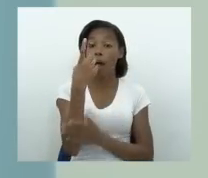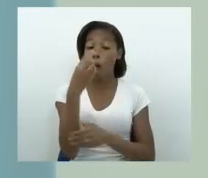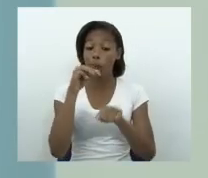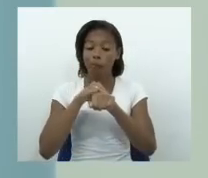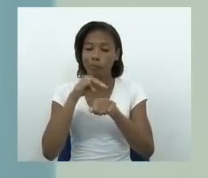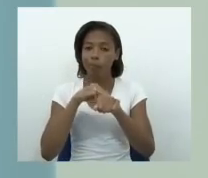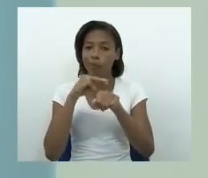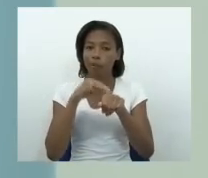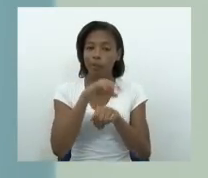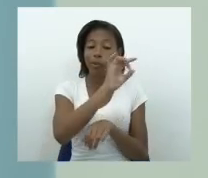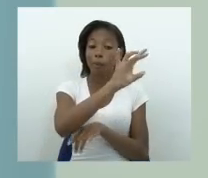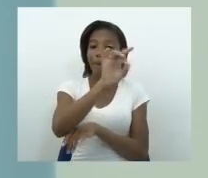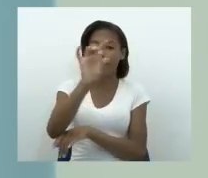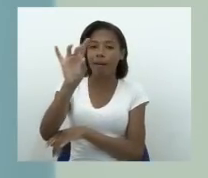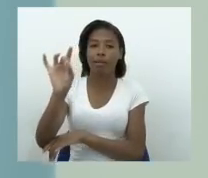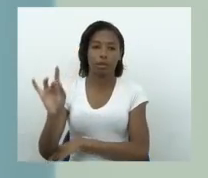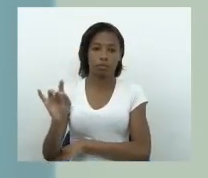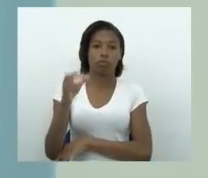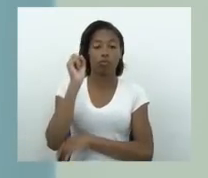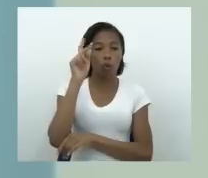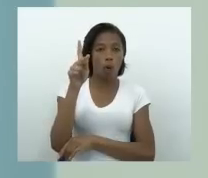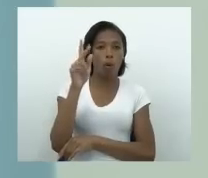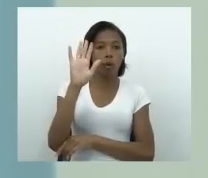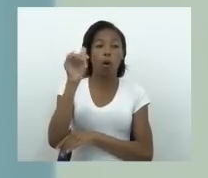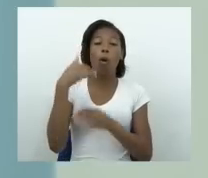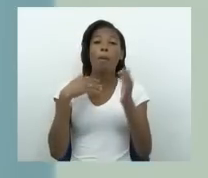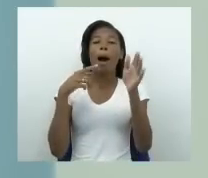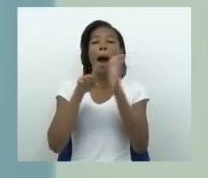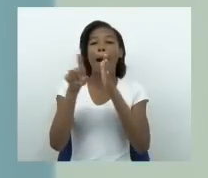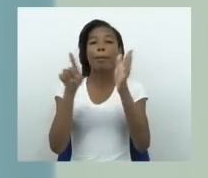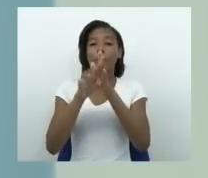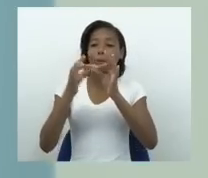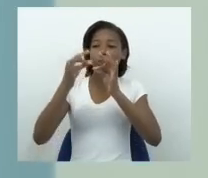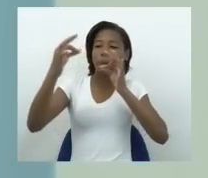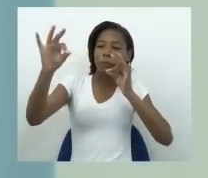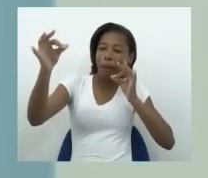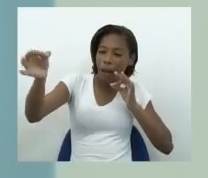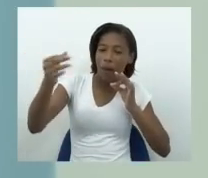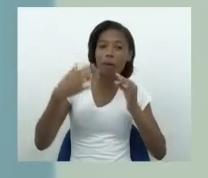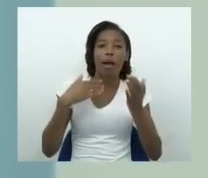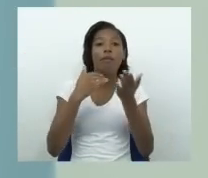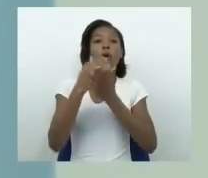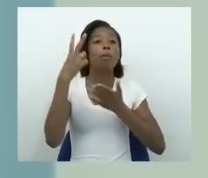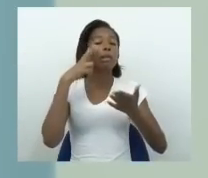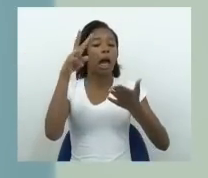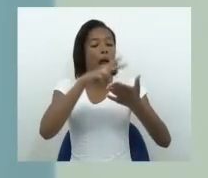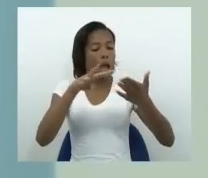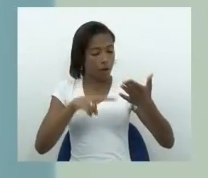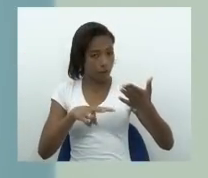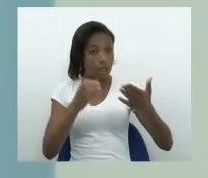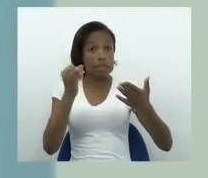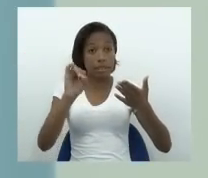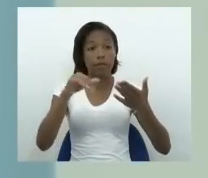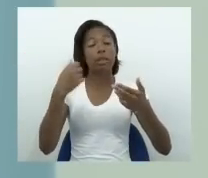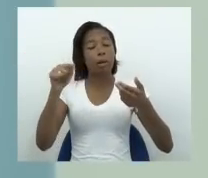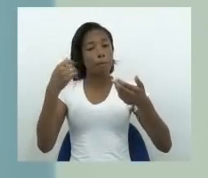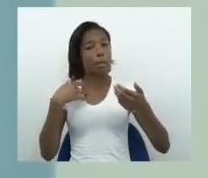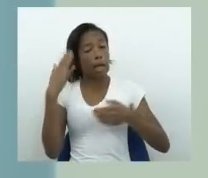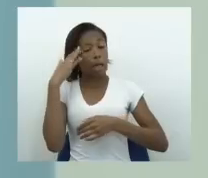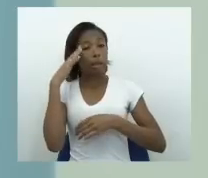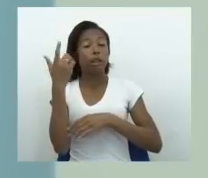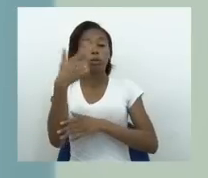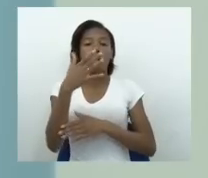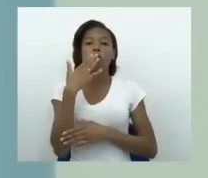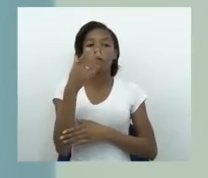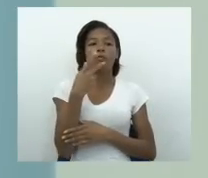1 minuto e meio para cada candidato. Como a pergunta é extensa, candidatos, eu vou lê-la aqui uma vez e se alguém precisar que eu